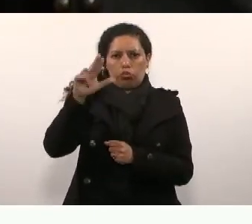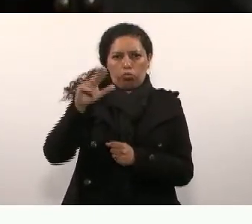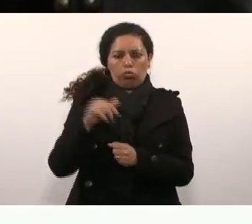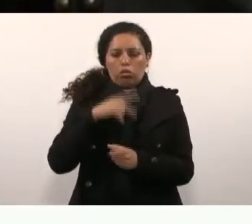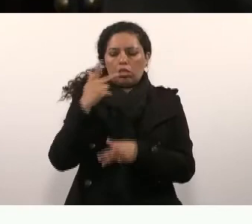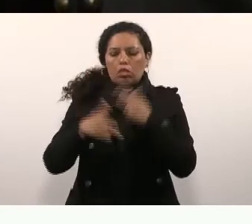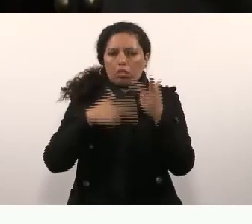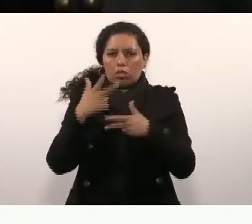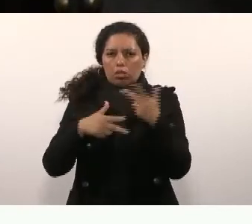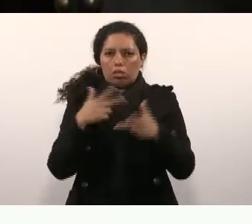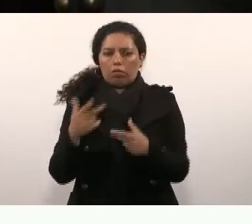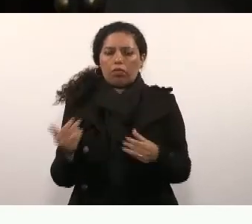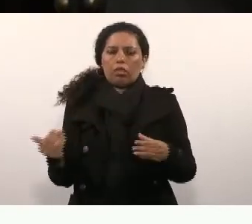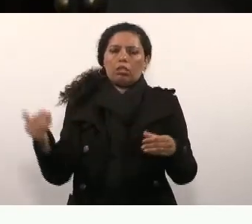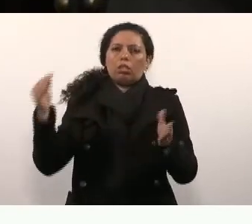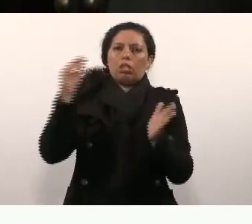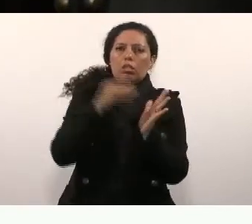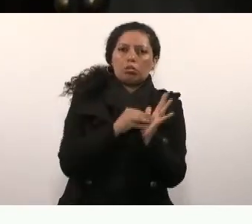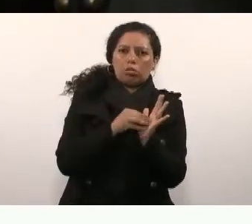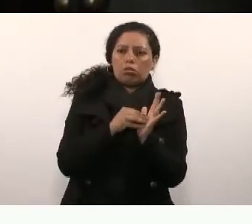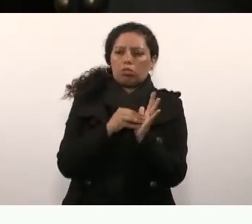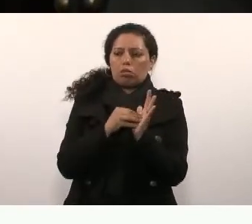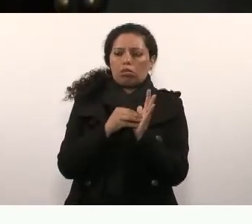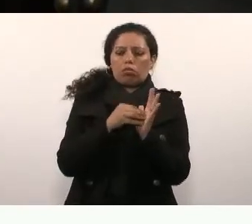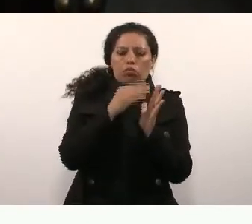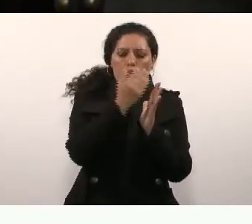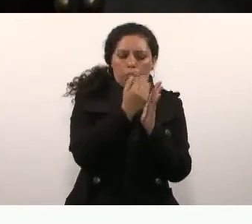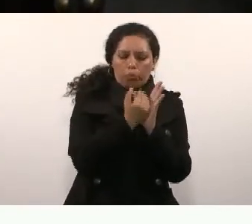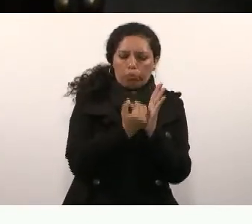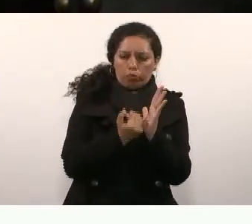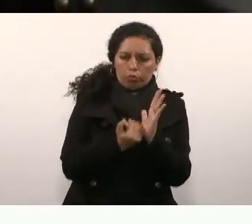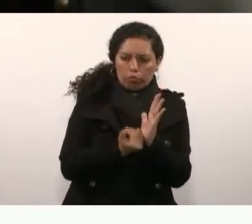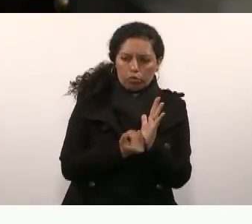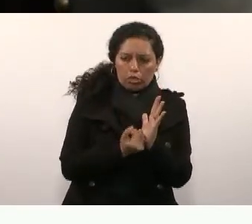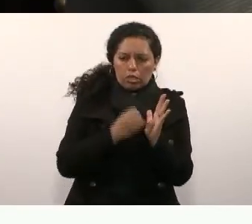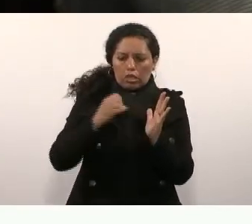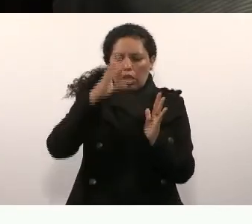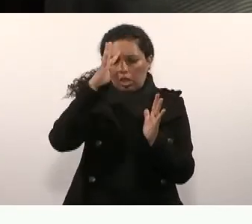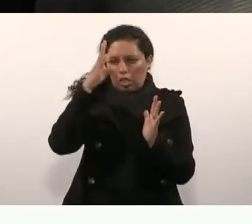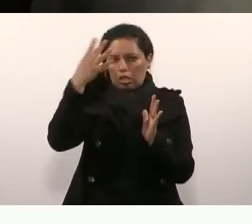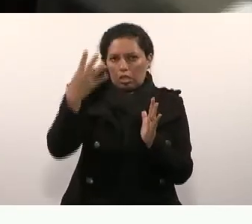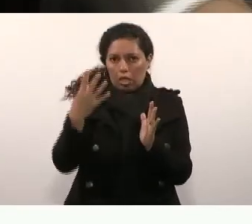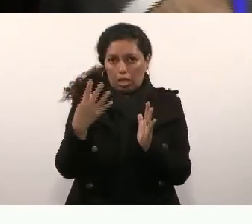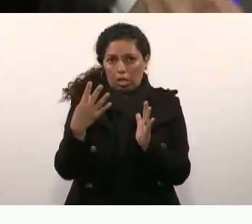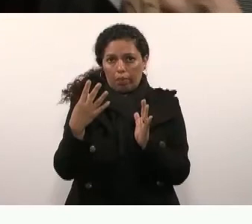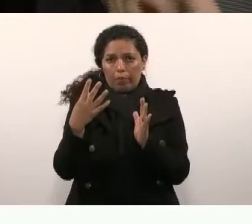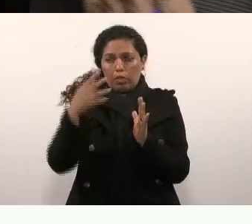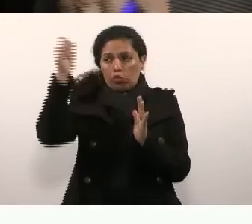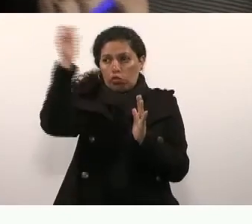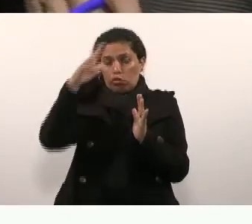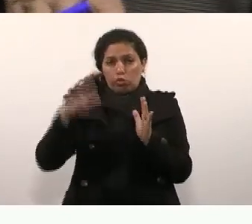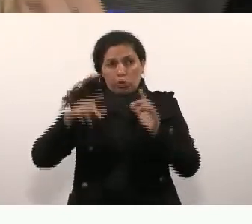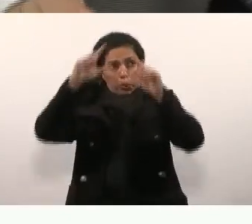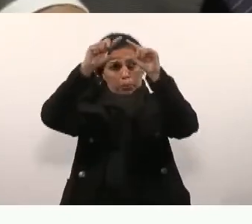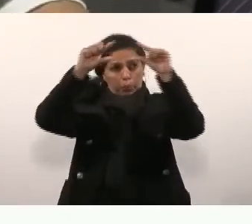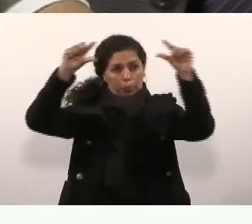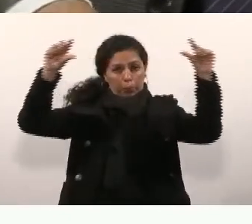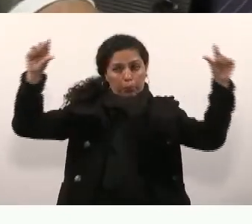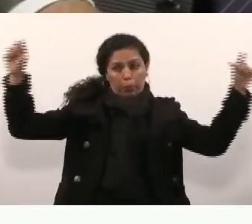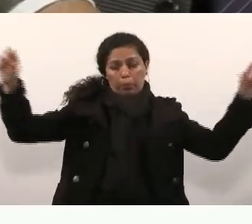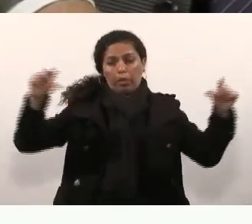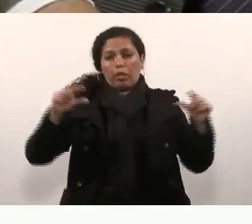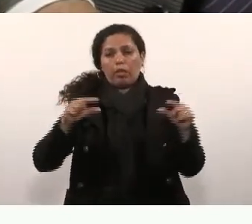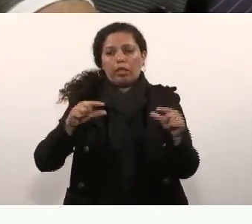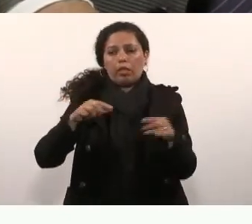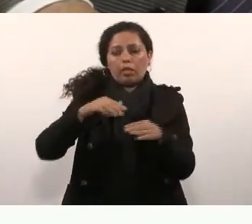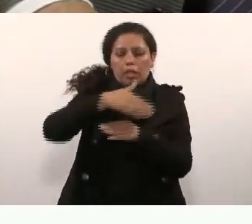que dispõe sobre a inserção de informações e orientações de como agir nos casos de rompimento de cabos elétricos e descargas elétricas